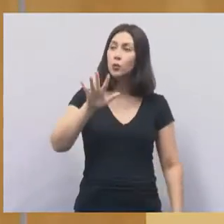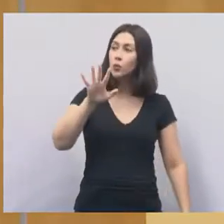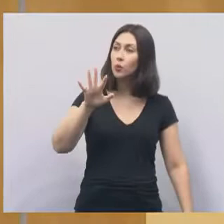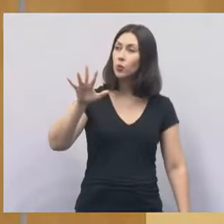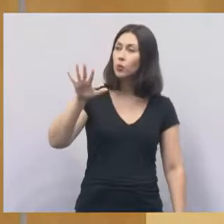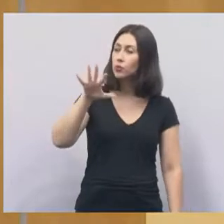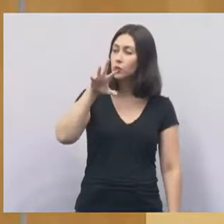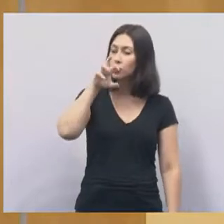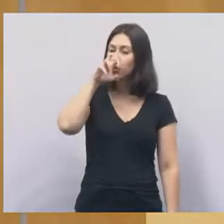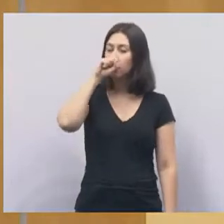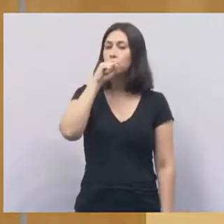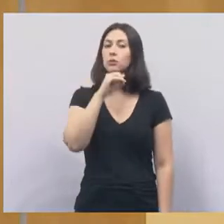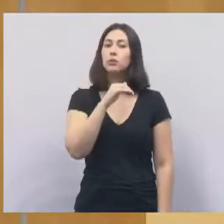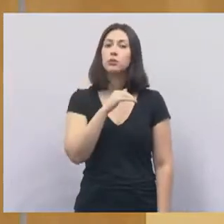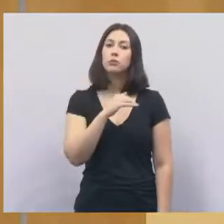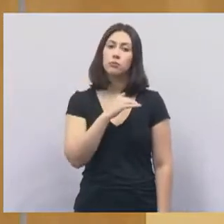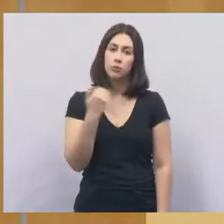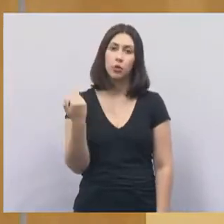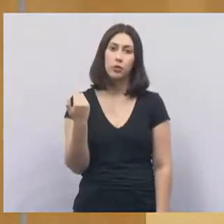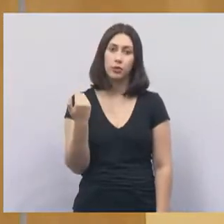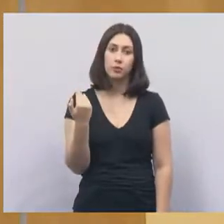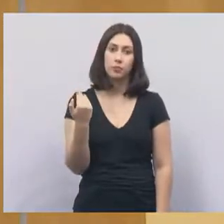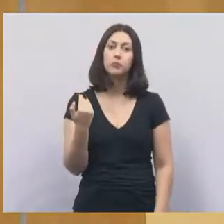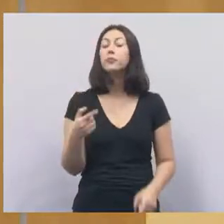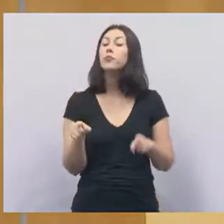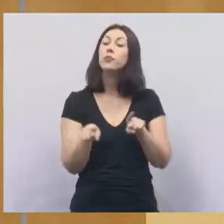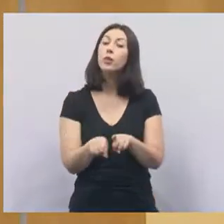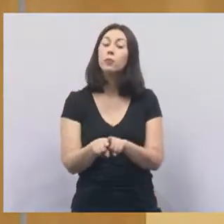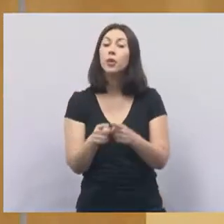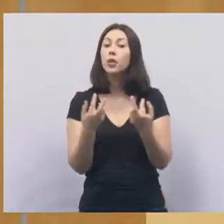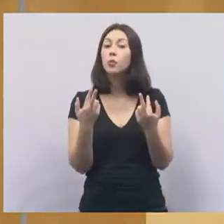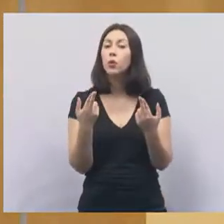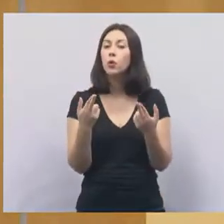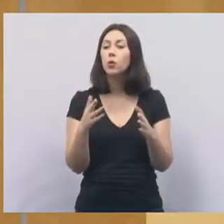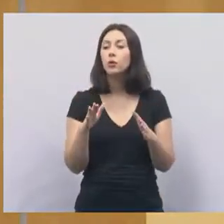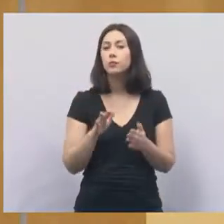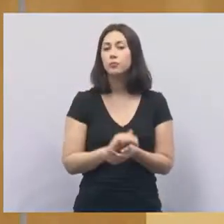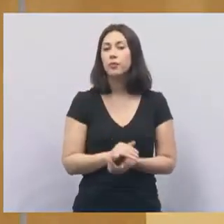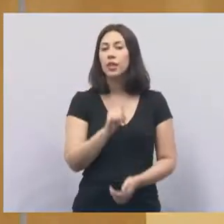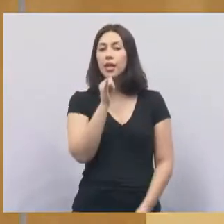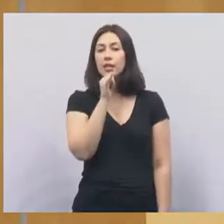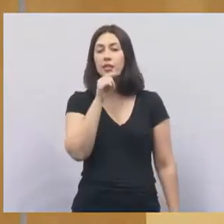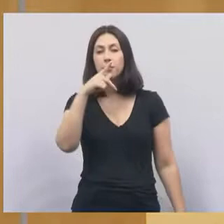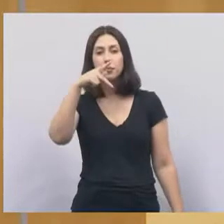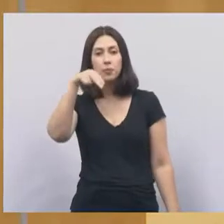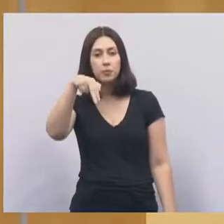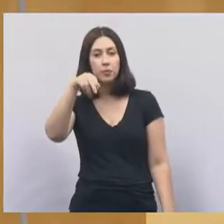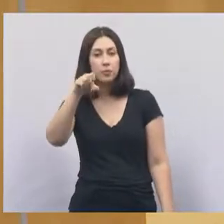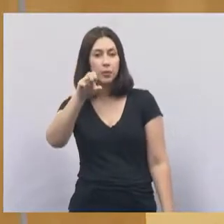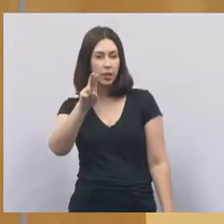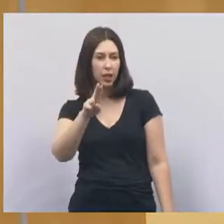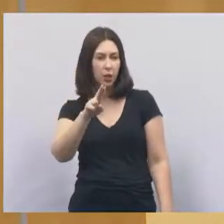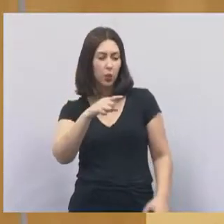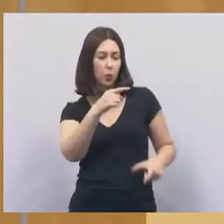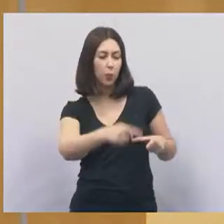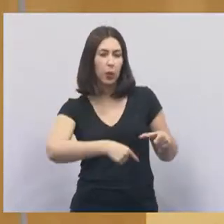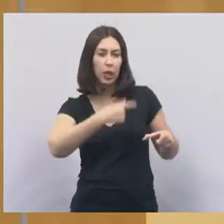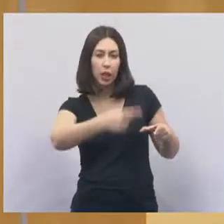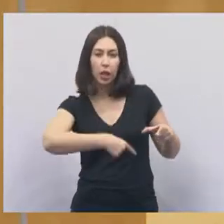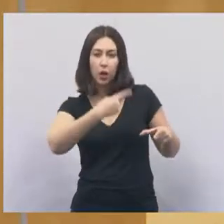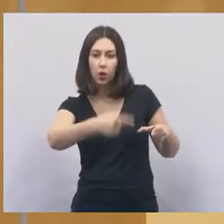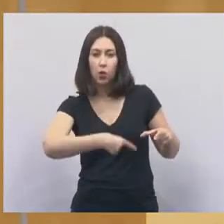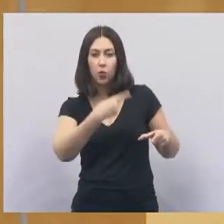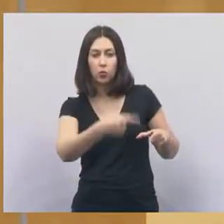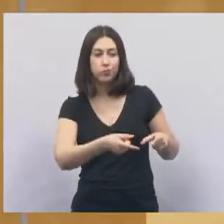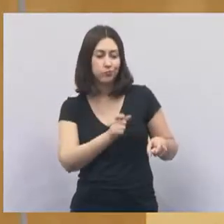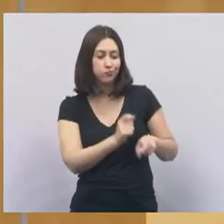das madeiras assim como quando você queima um pneu você vai emitir